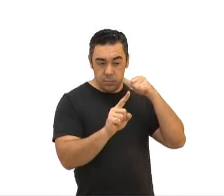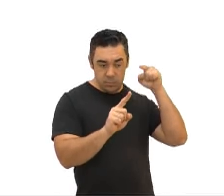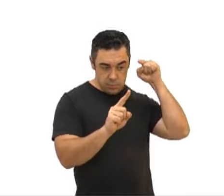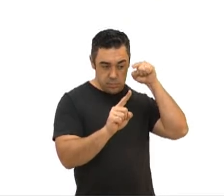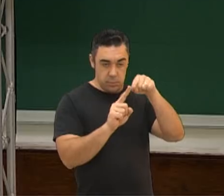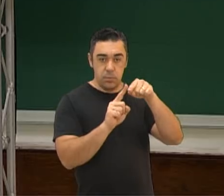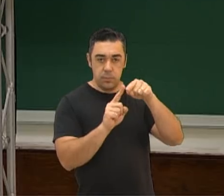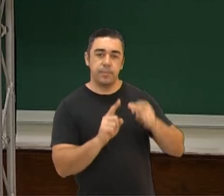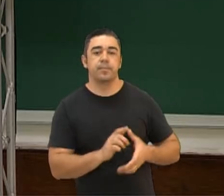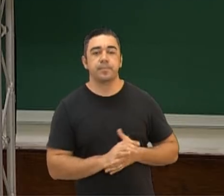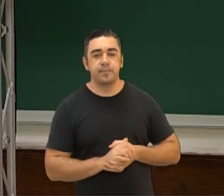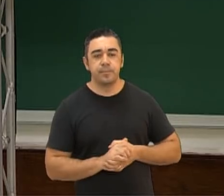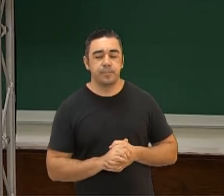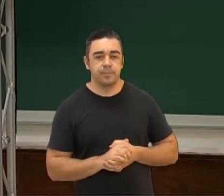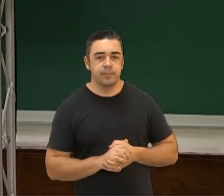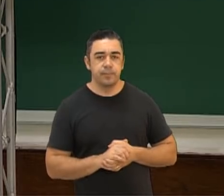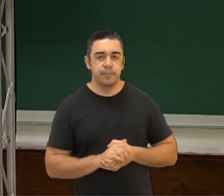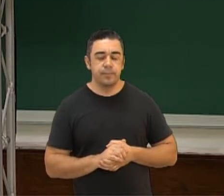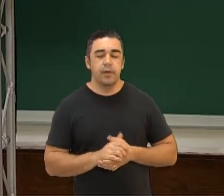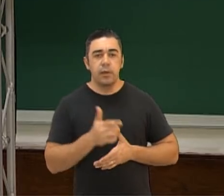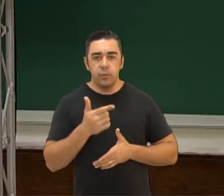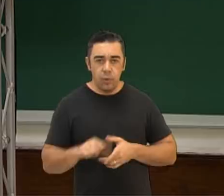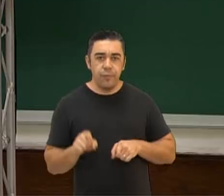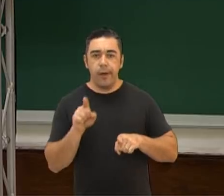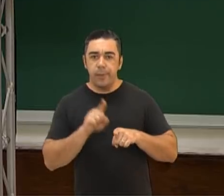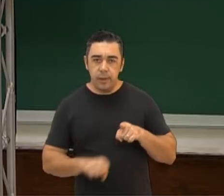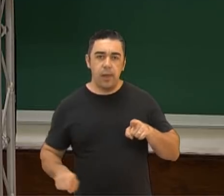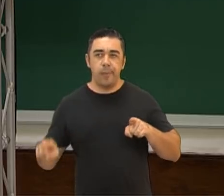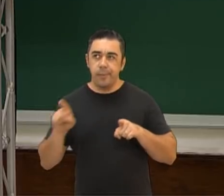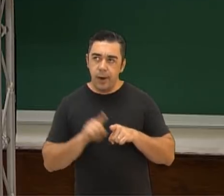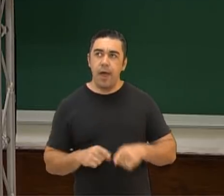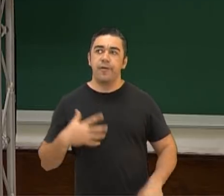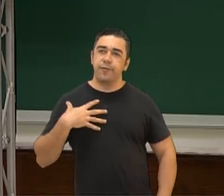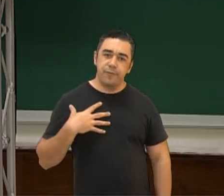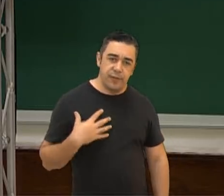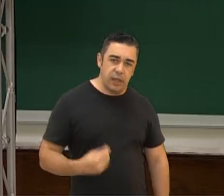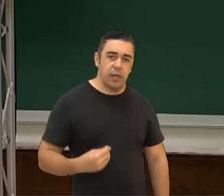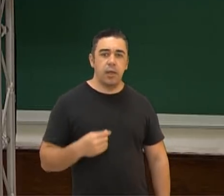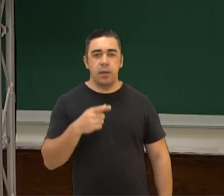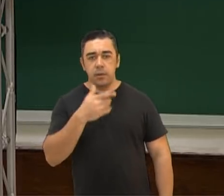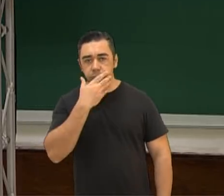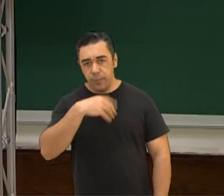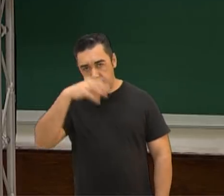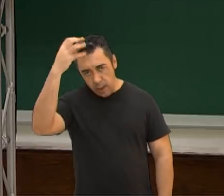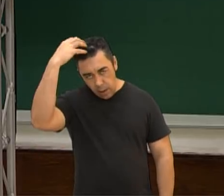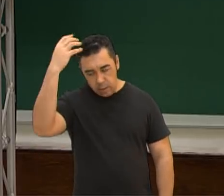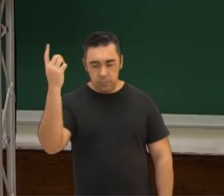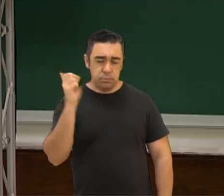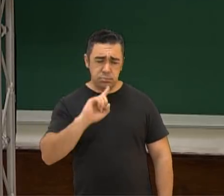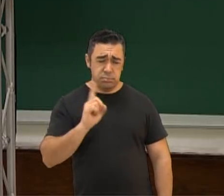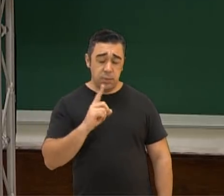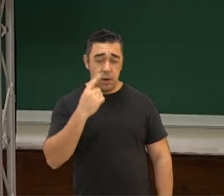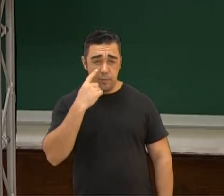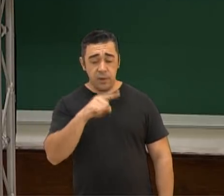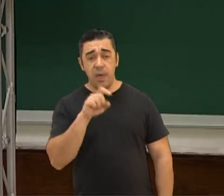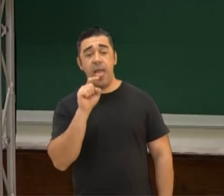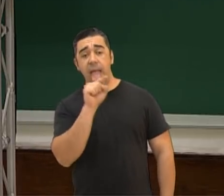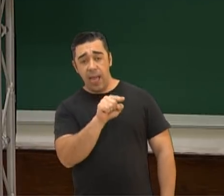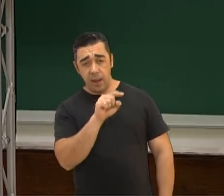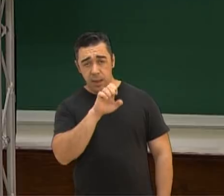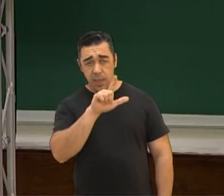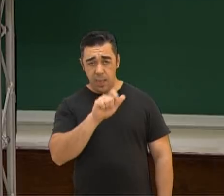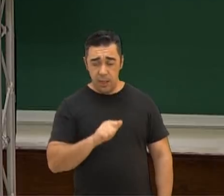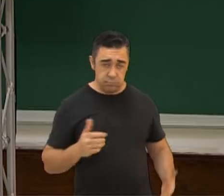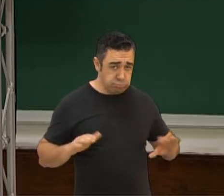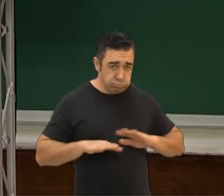do sultão, né? Então, em vez de repetir, ficou apaixonado pela filha do sultão, ele substitui tudo